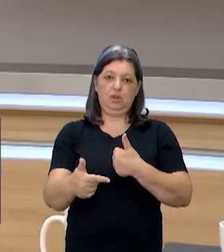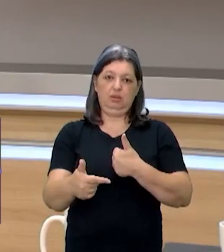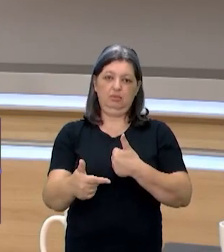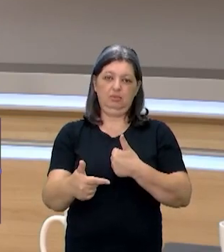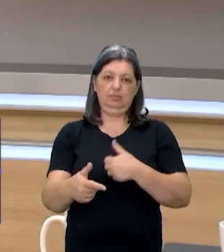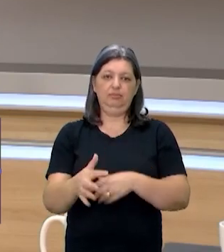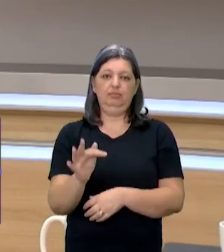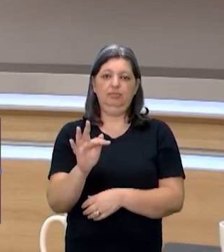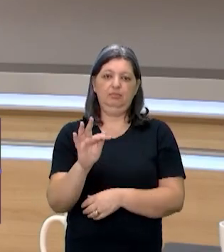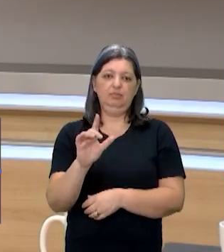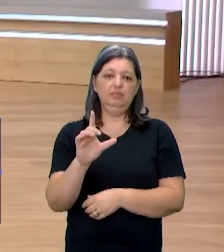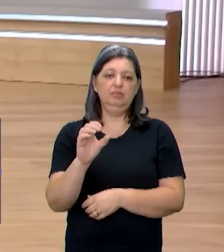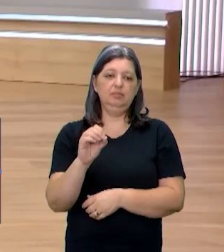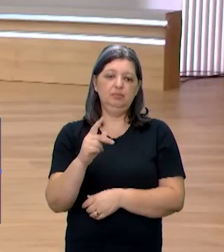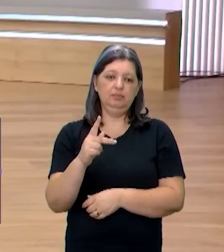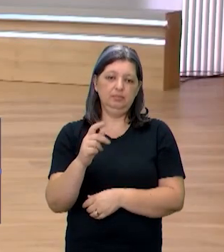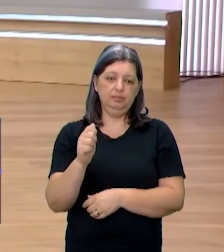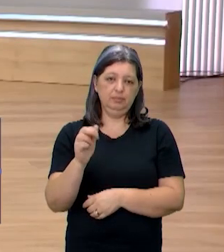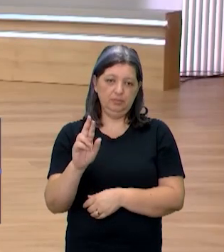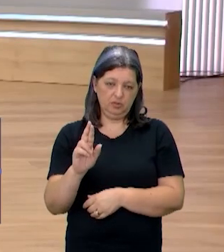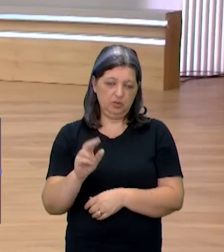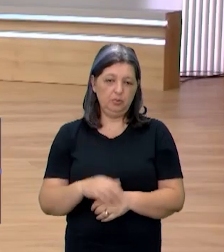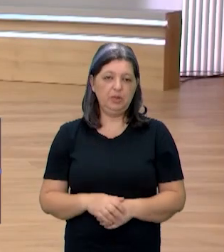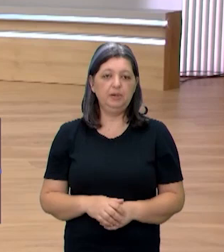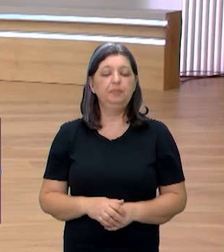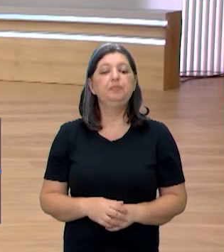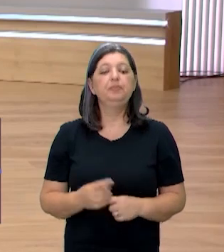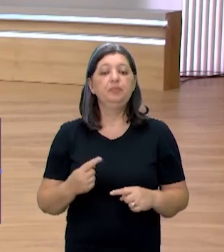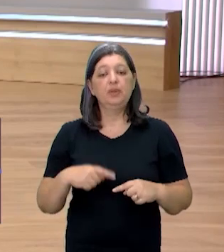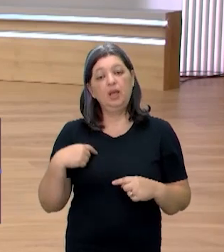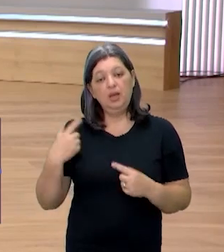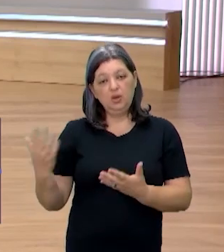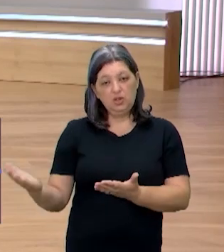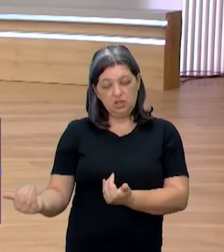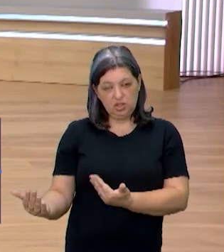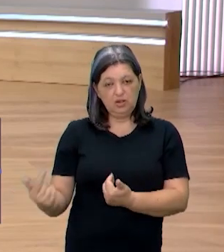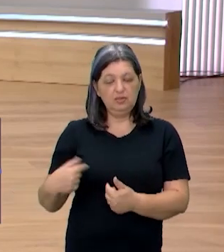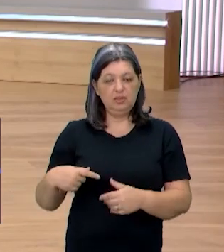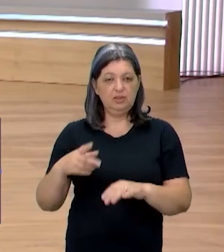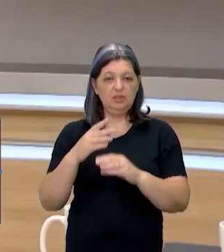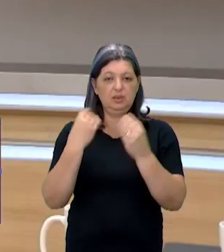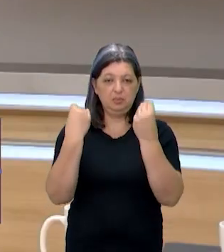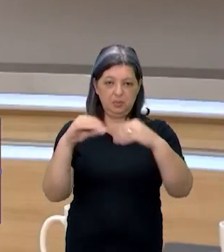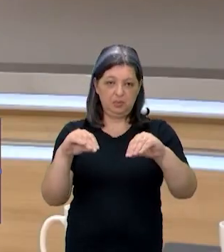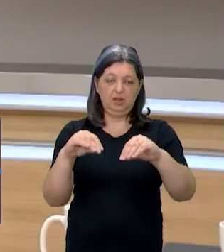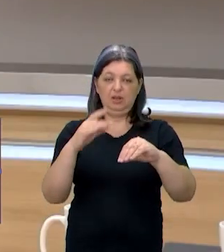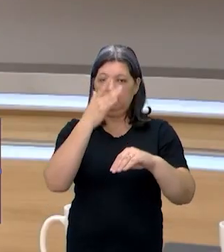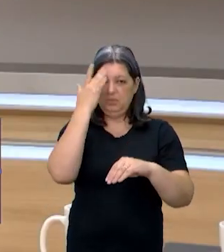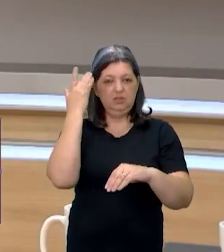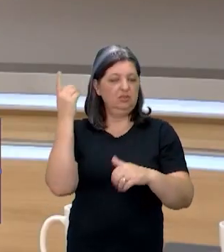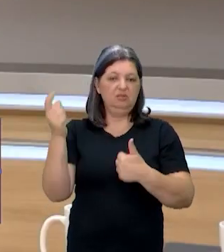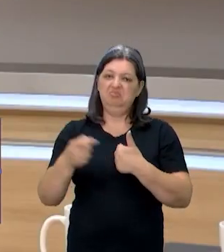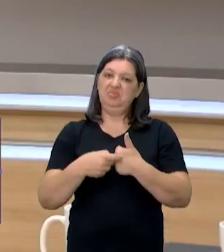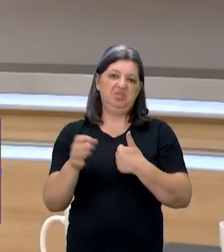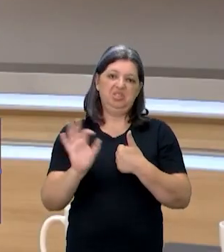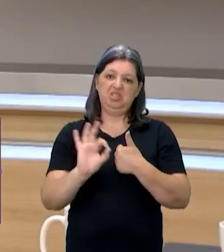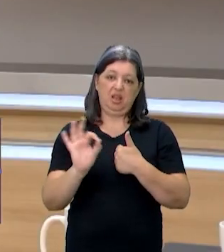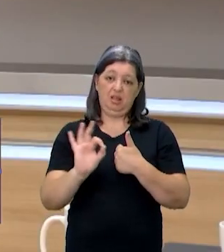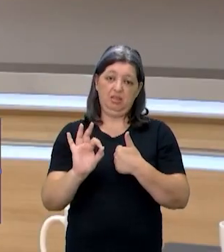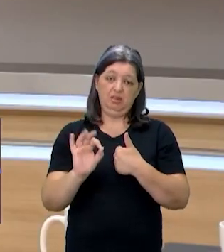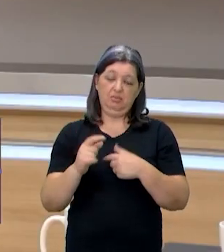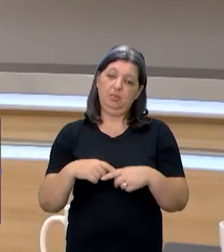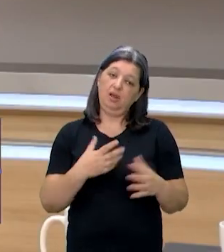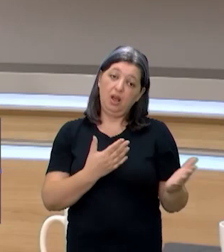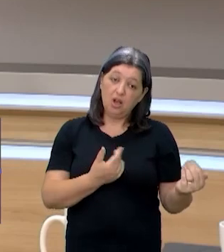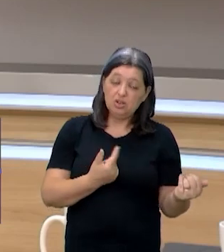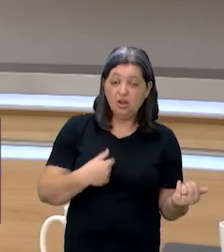Flopar. Flopar. Eu tô na crista da onda, sou jovenzinho. Quando você publica algo e ninguém curte, pessoal, os jovens... Não eu, porque eu não sou tão